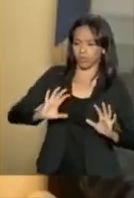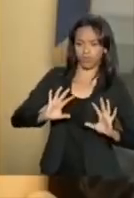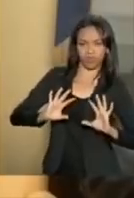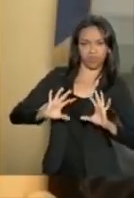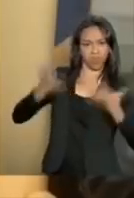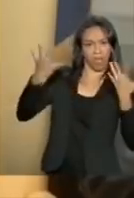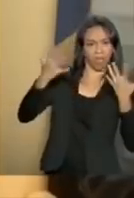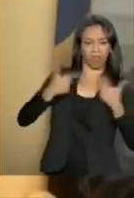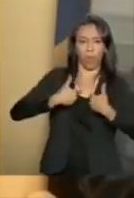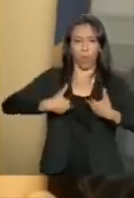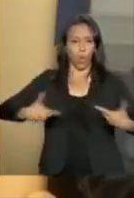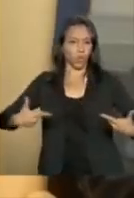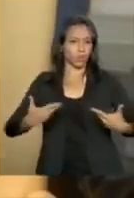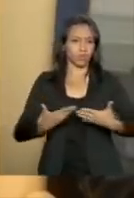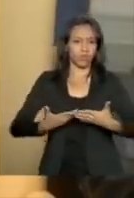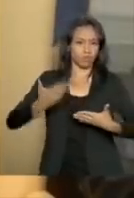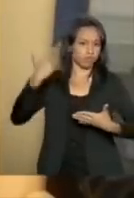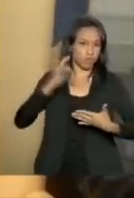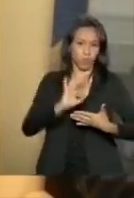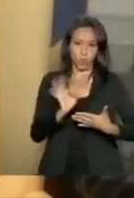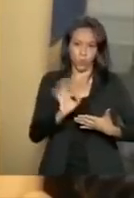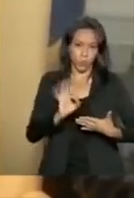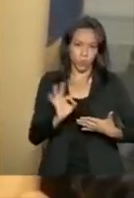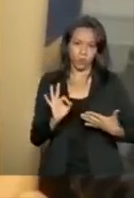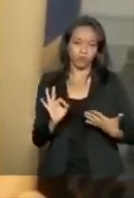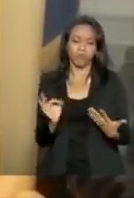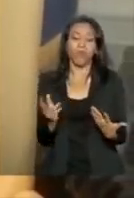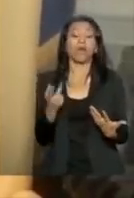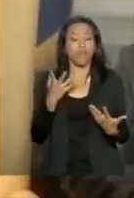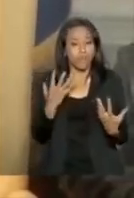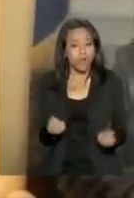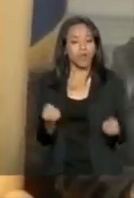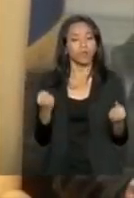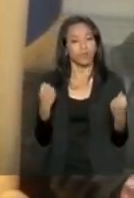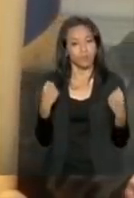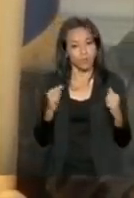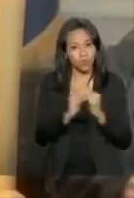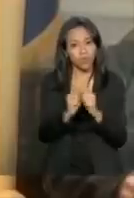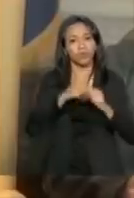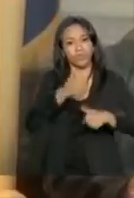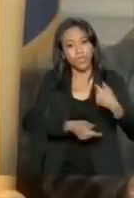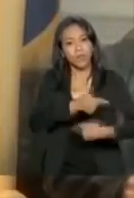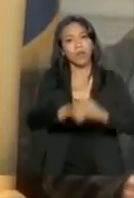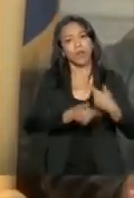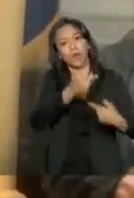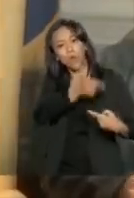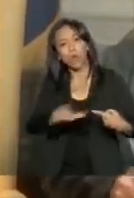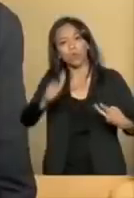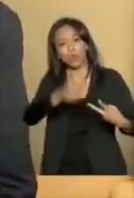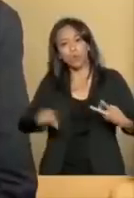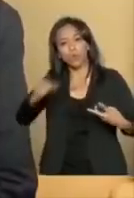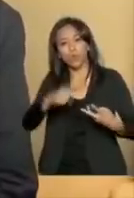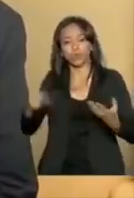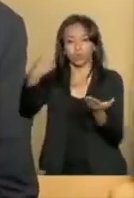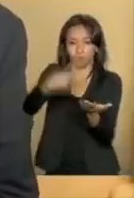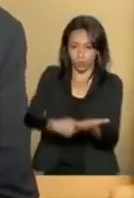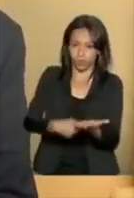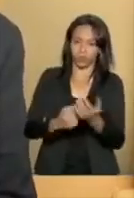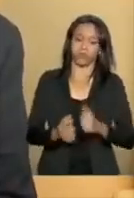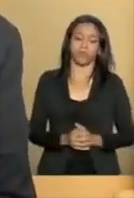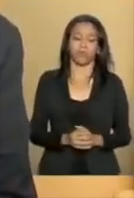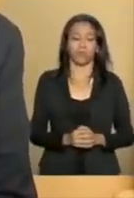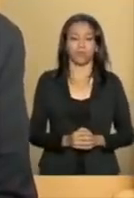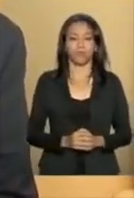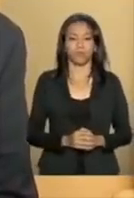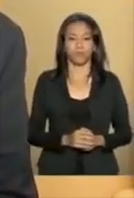como aconteceu antes, nossa hostilidade é zero. Então, vamos trabalhar com esta e outras alianças. What would you